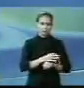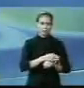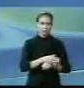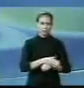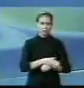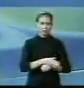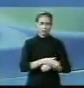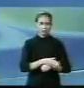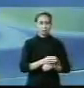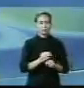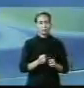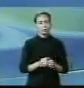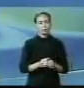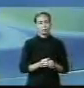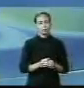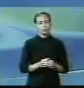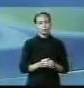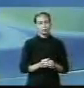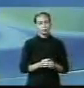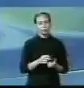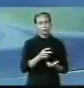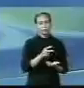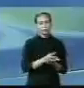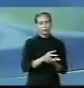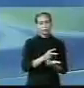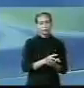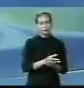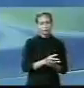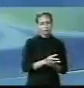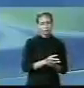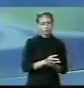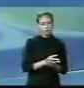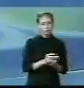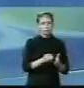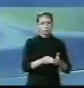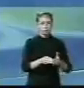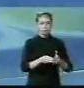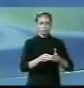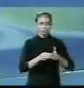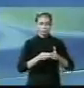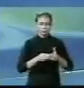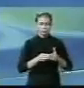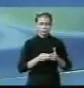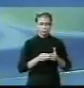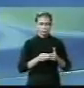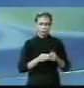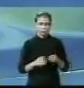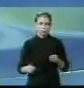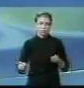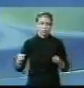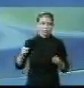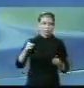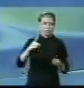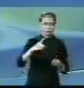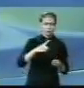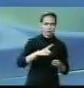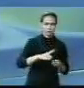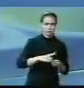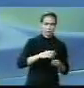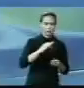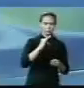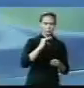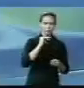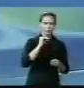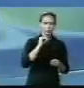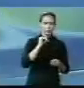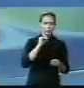servidor de proxy, e o meu servidor de proxy vai fazer, então, as requisições passando por um firewall. Então, eu vou ter um